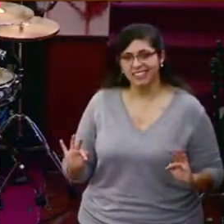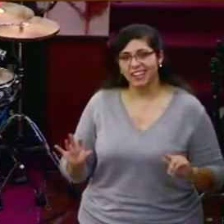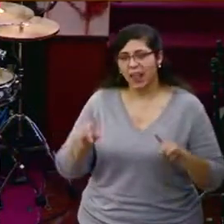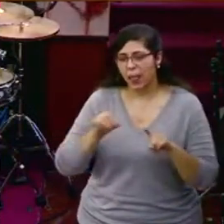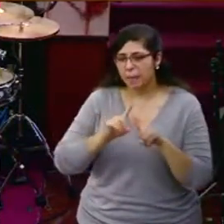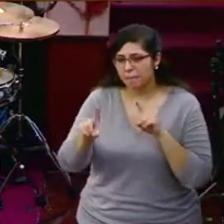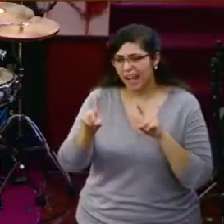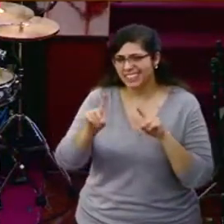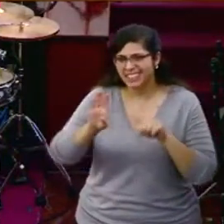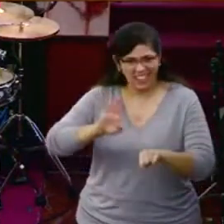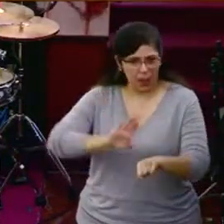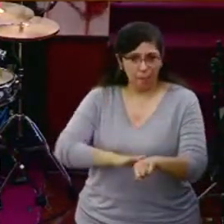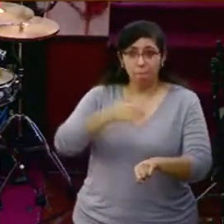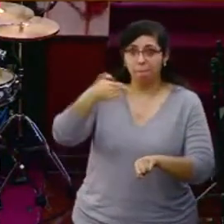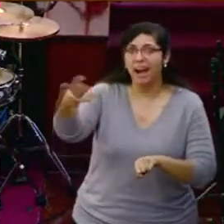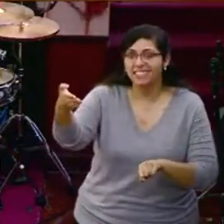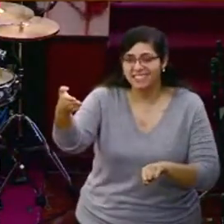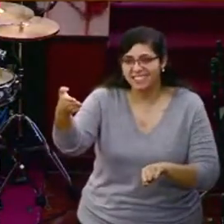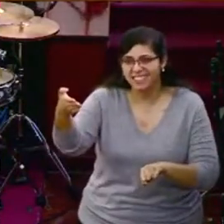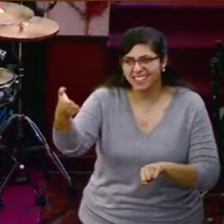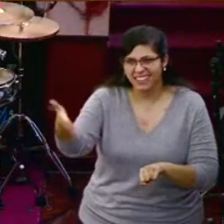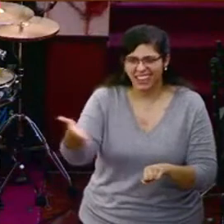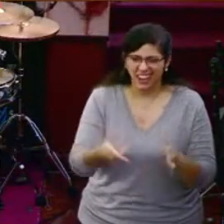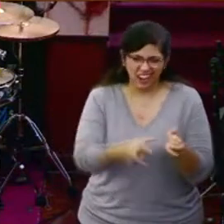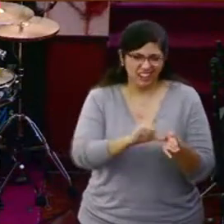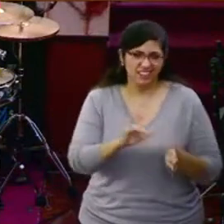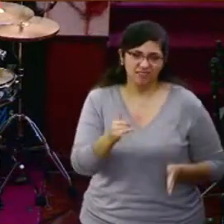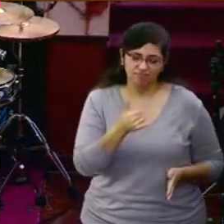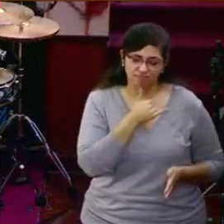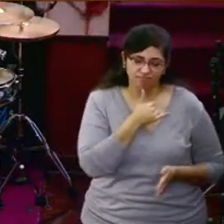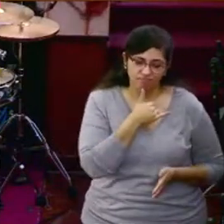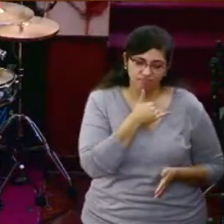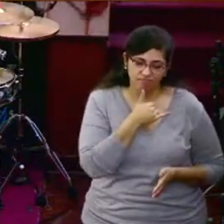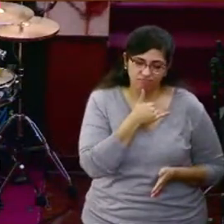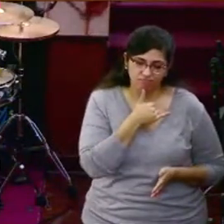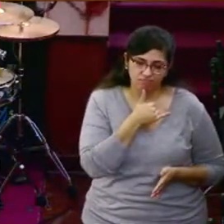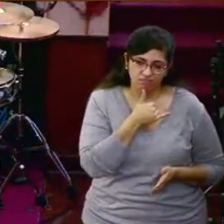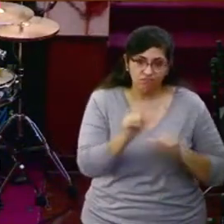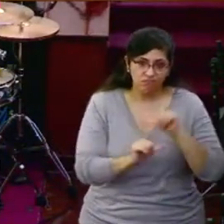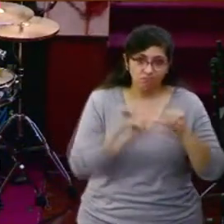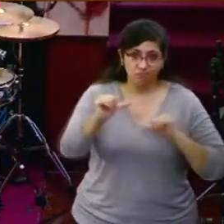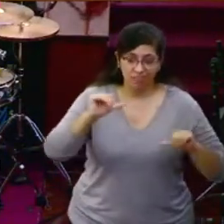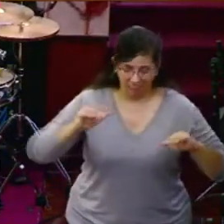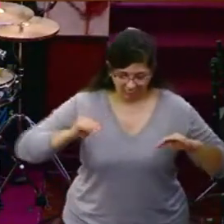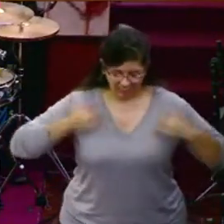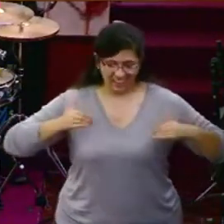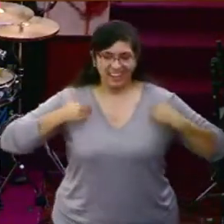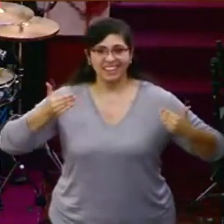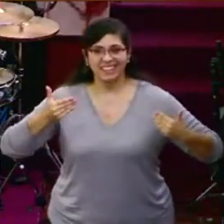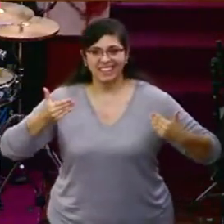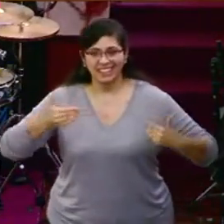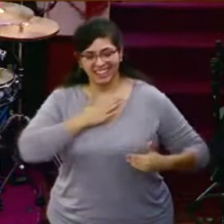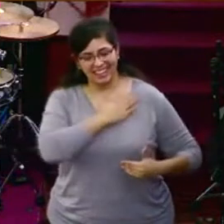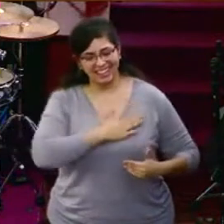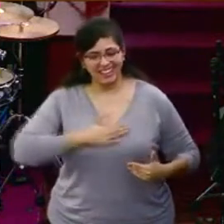não era a satisfação de um insatisfeito ele não estava dizendo olha eu estava muito insatisfeito mas agora que eu